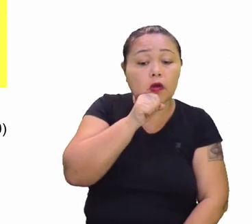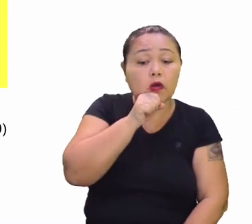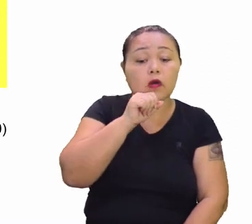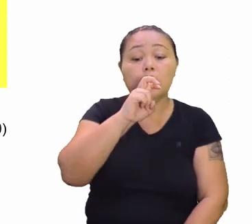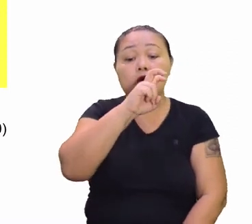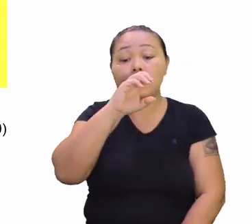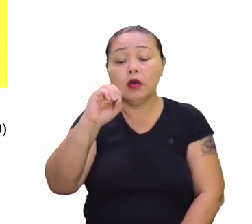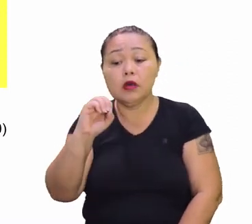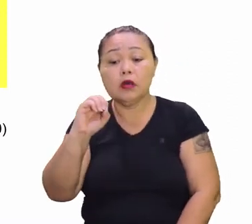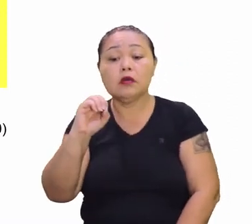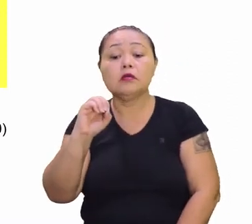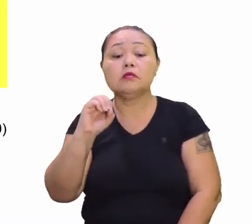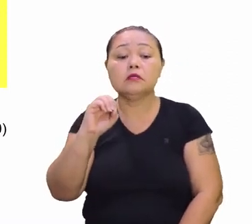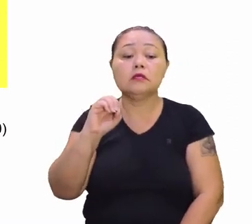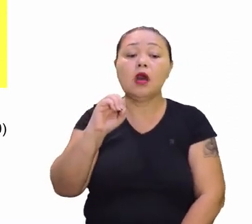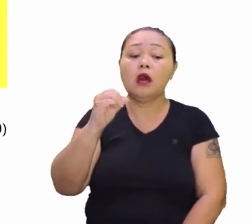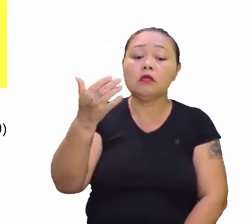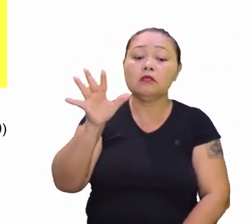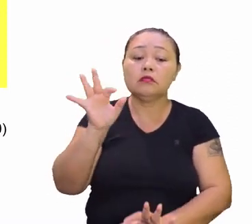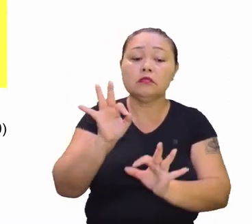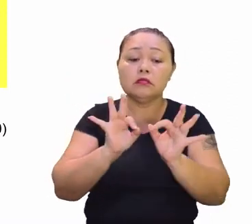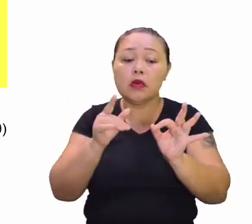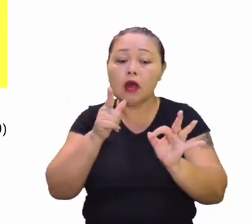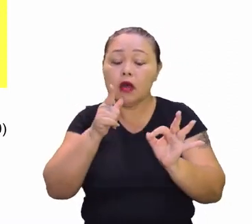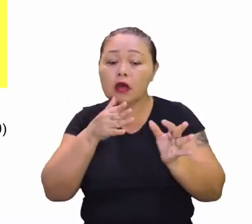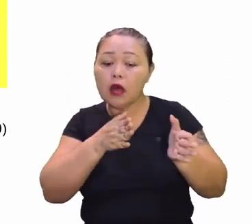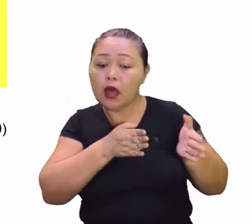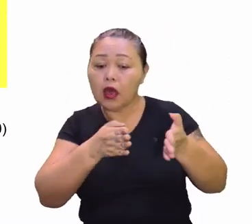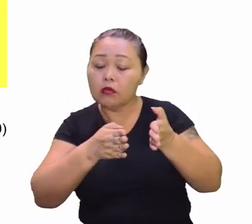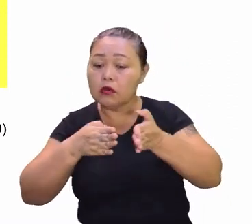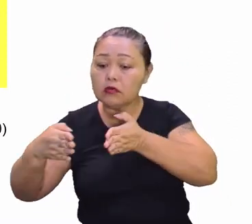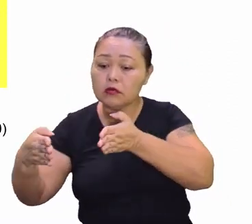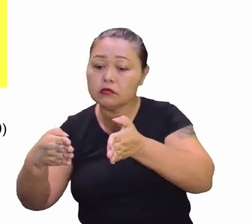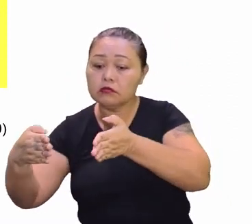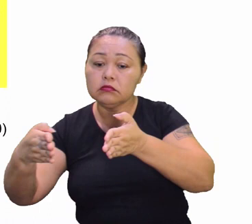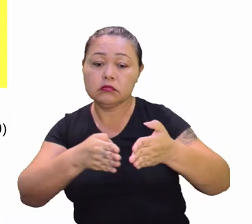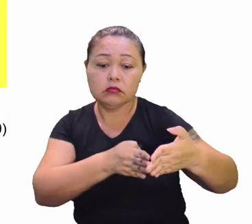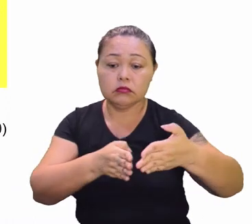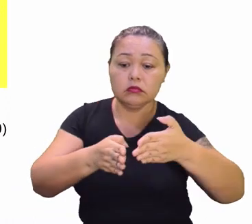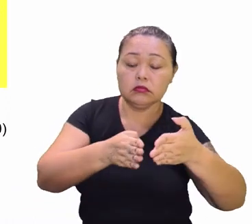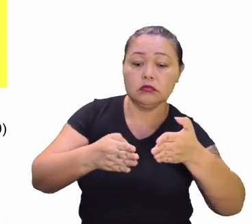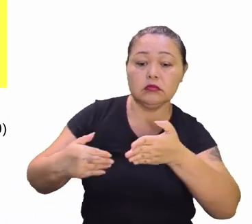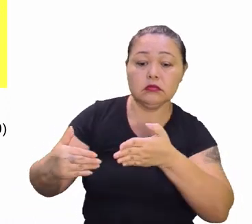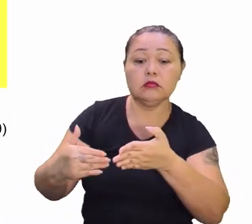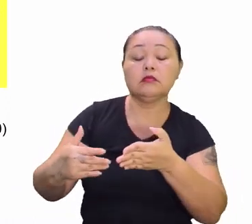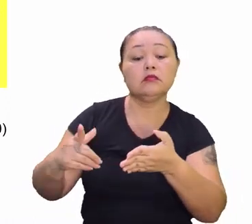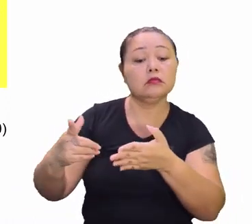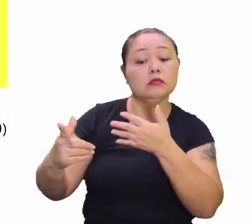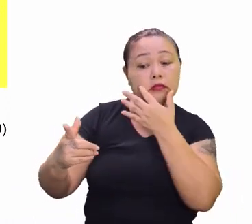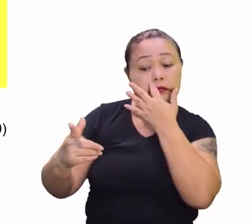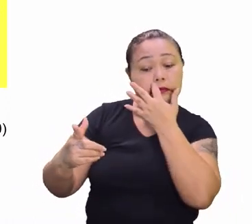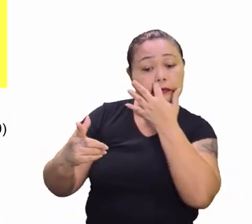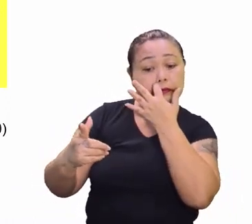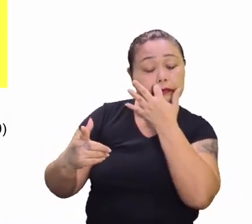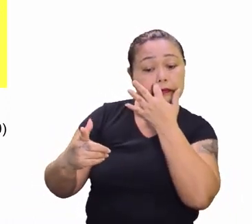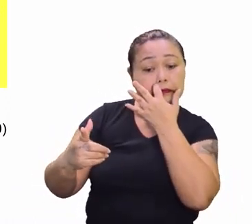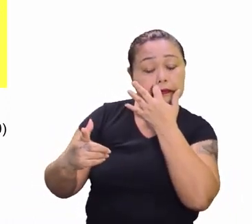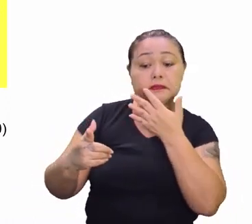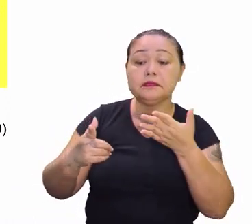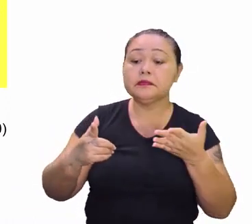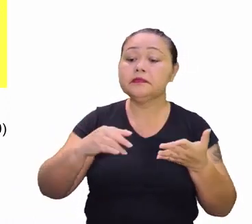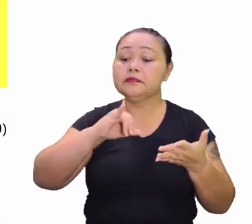Com 500 canais de primeira ordem, linha de águas que tenham tributários, ou seja,